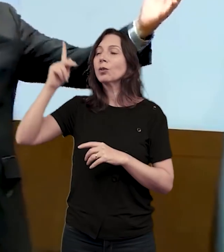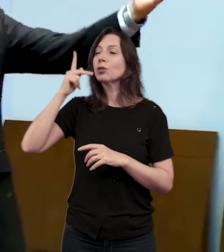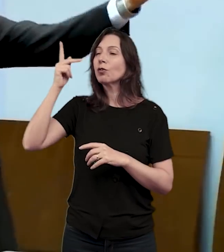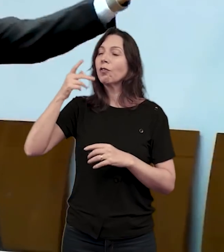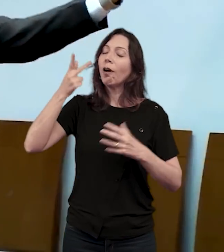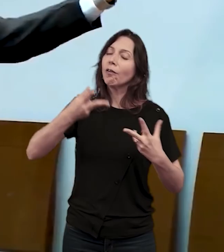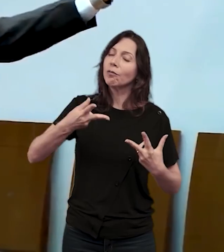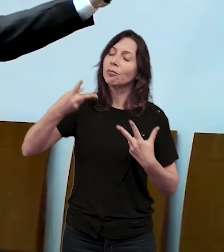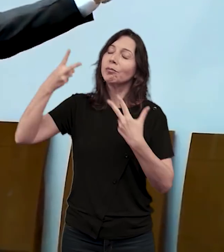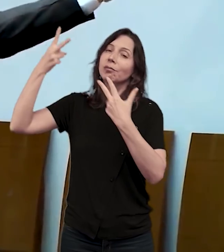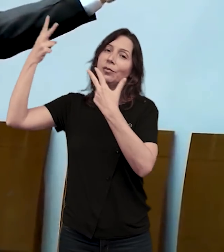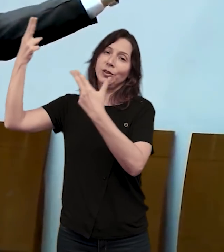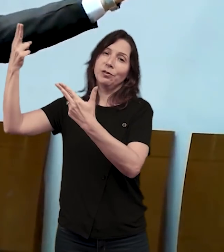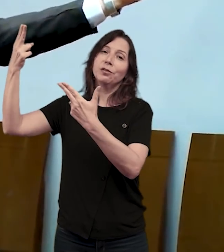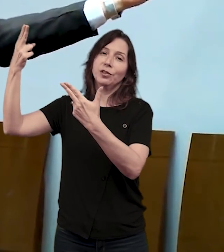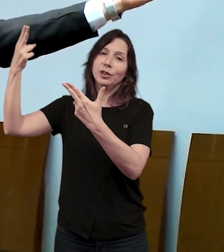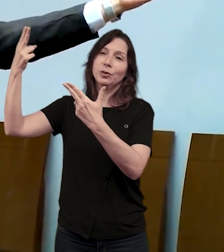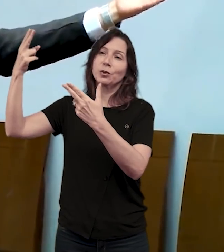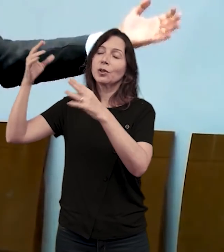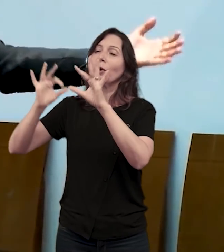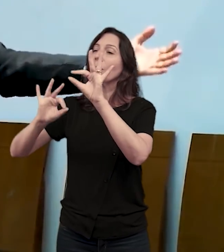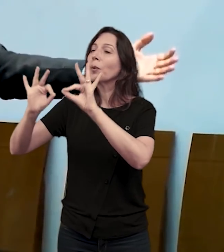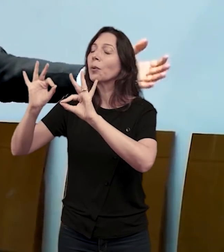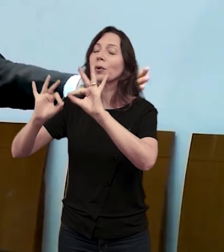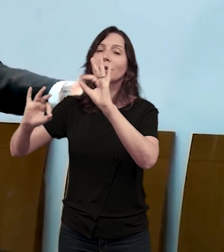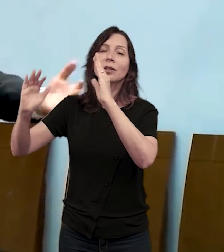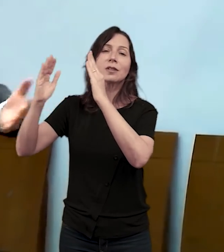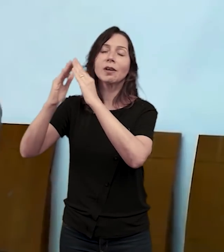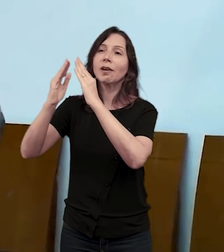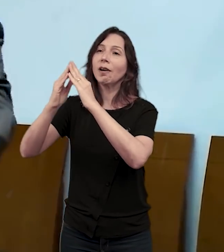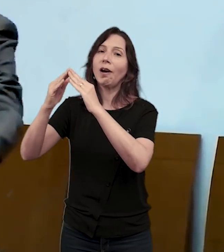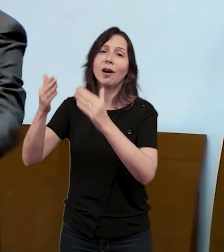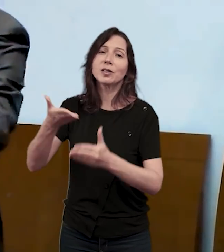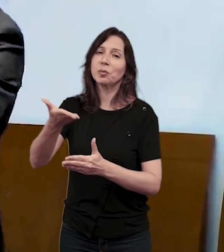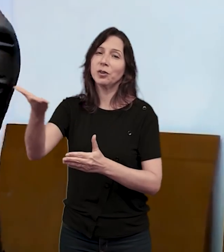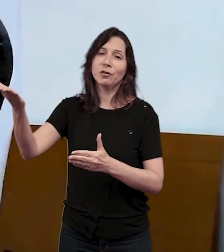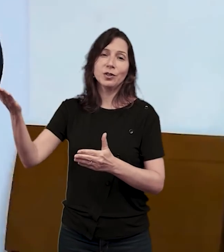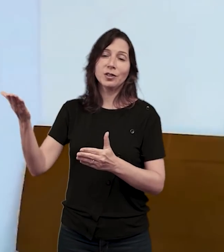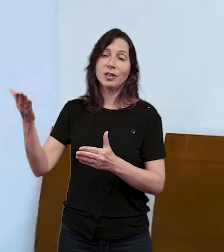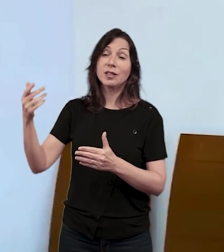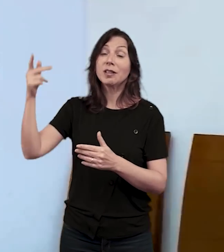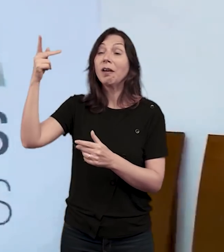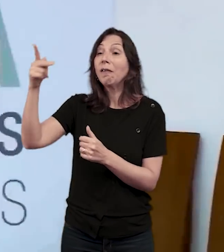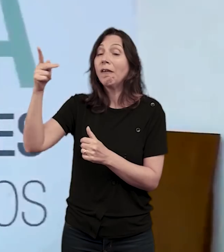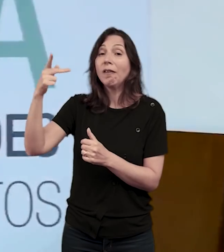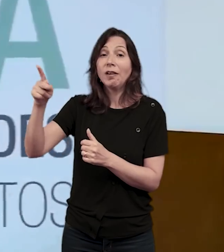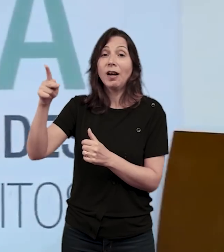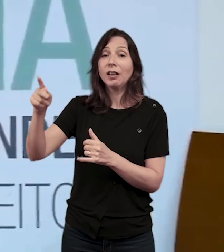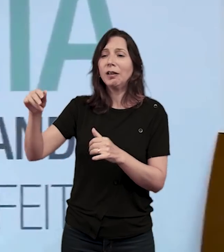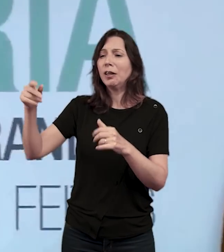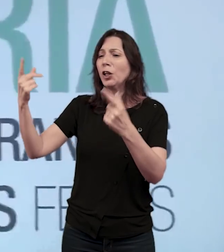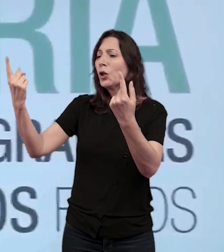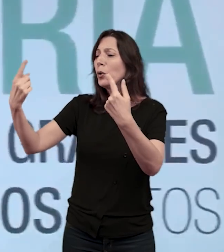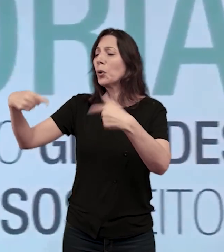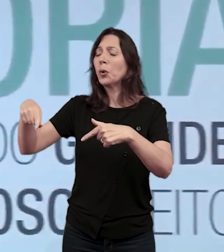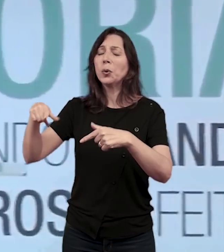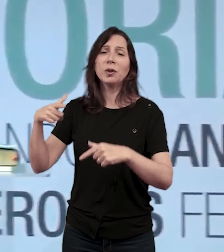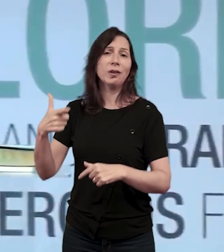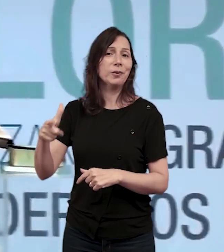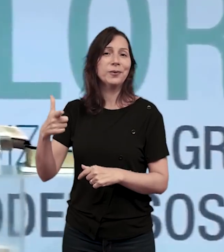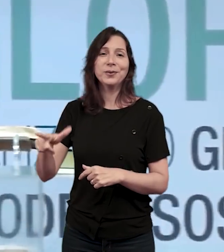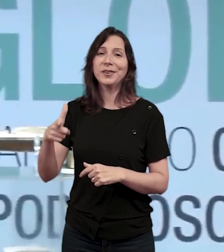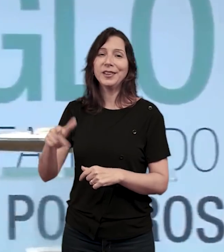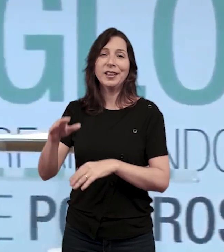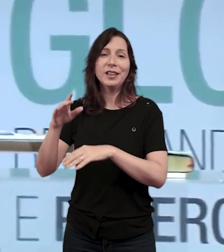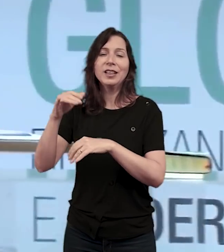reino, que vos está preparado desde a fundação do mundo. Aqui não tem mais lágrima, aqui não tem mais luto, aqui não tem mais dor, aqui não tem mais tristeza, aqui não